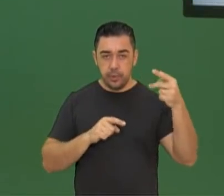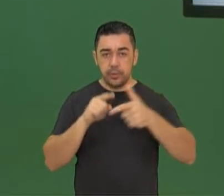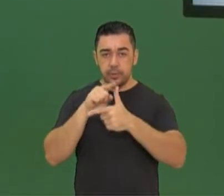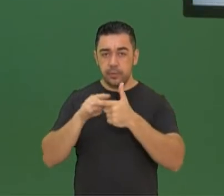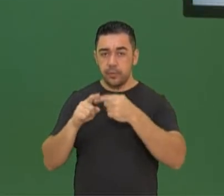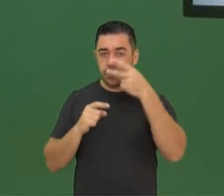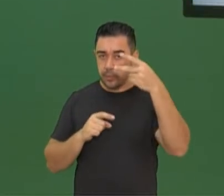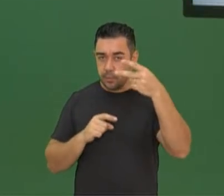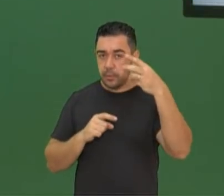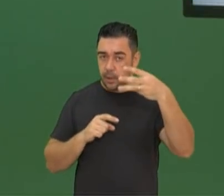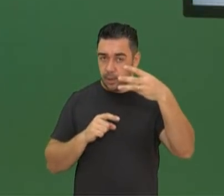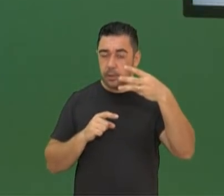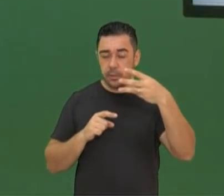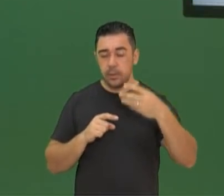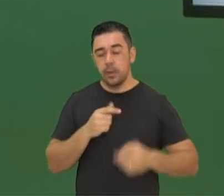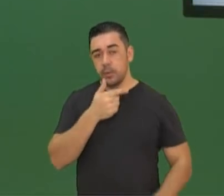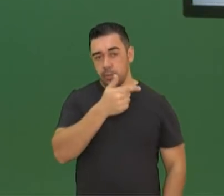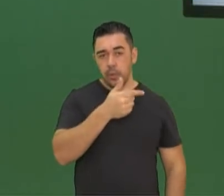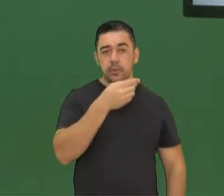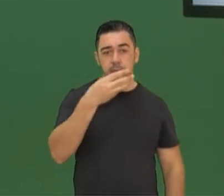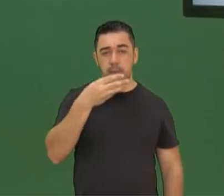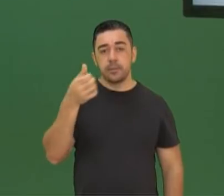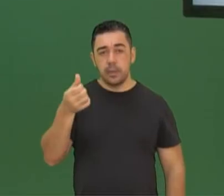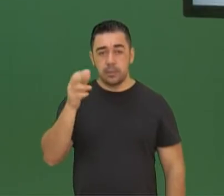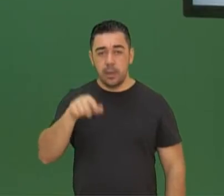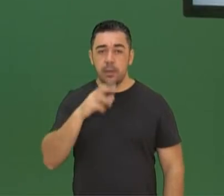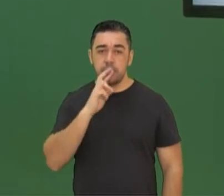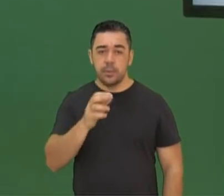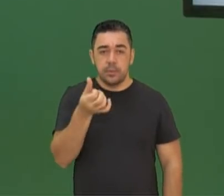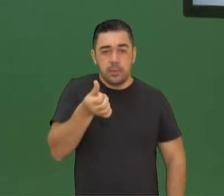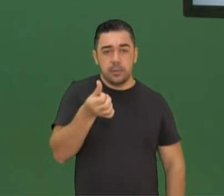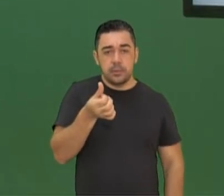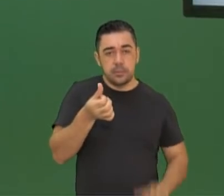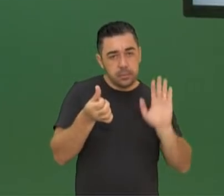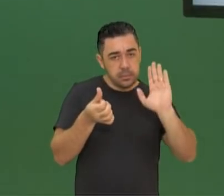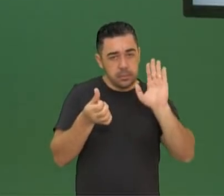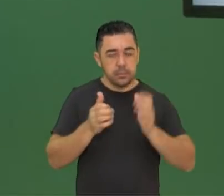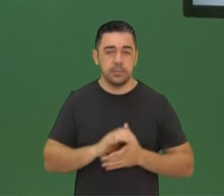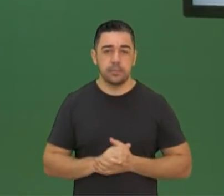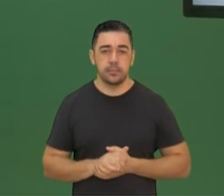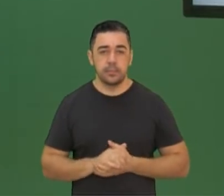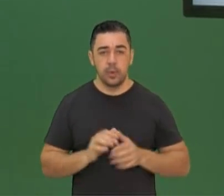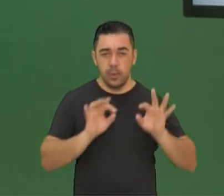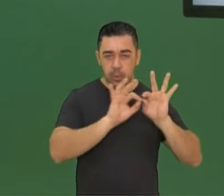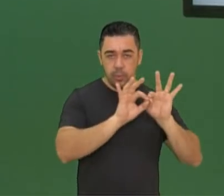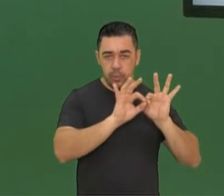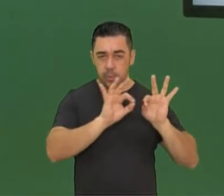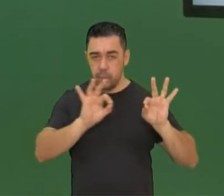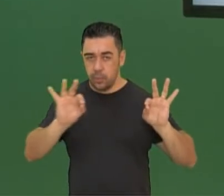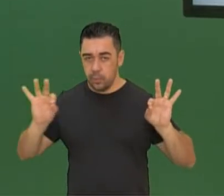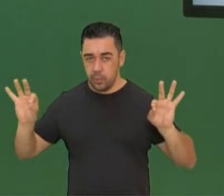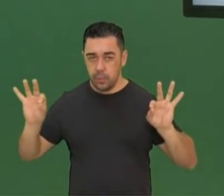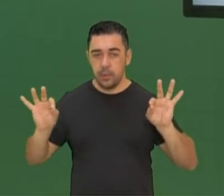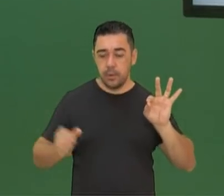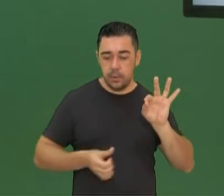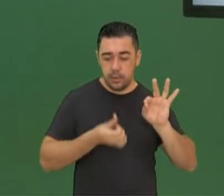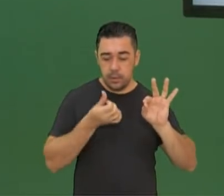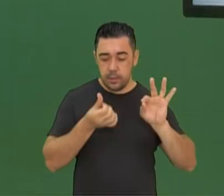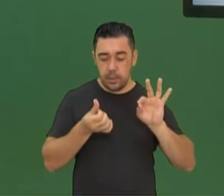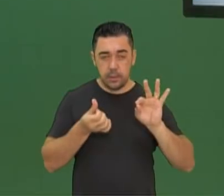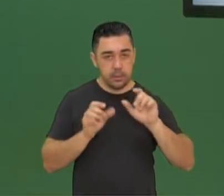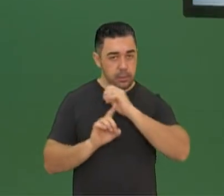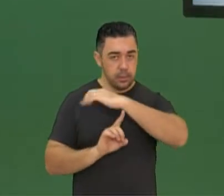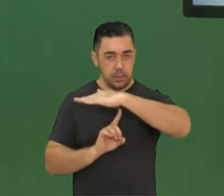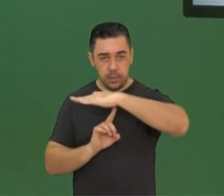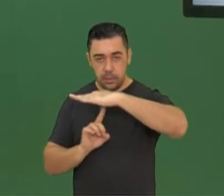MMC. Então, MMC de 2, 3 e 6 é o 6. Tá bom? Então, eu vou usar aqui um denominador só, uma